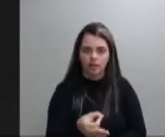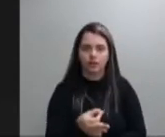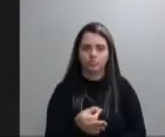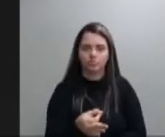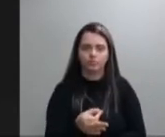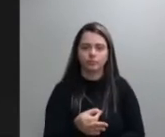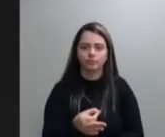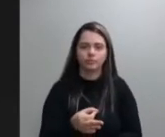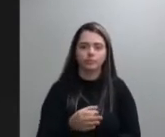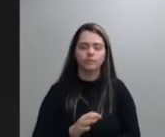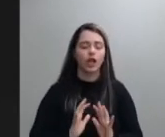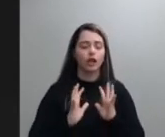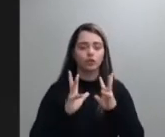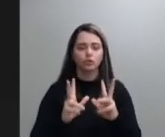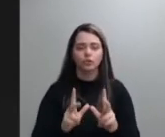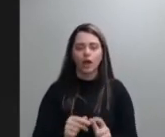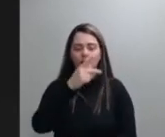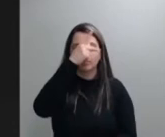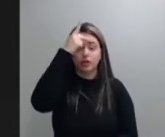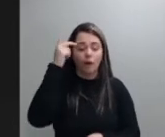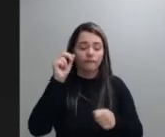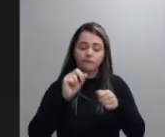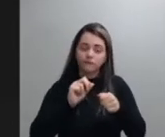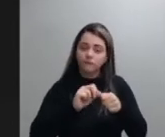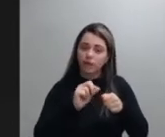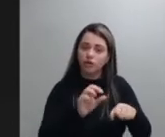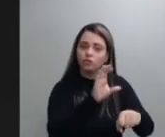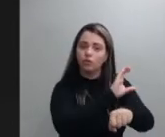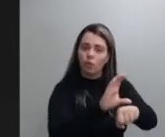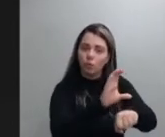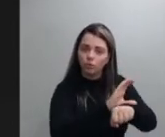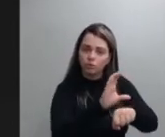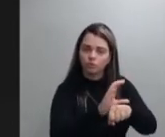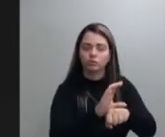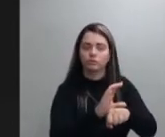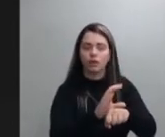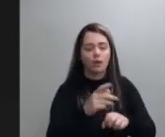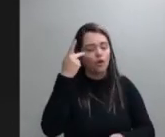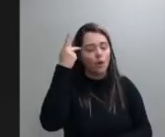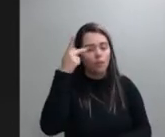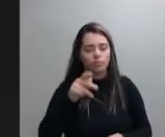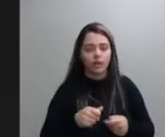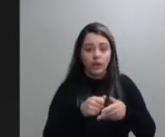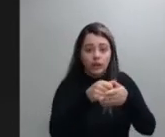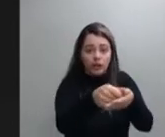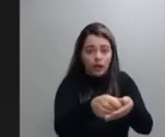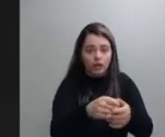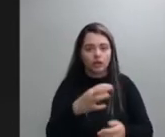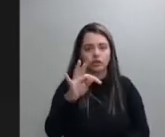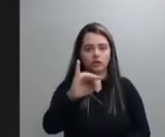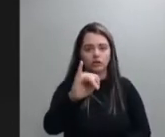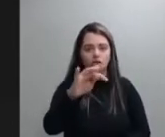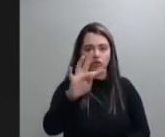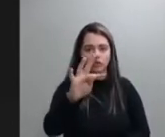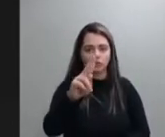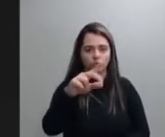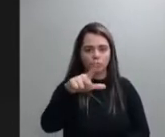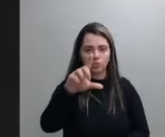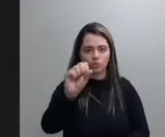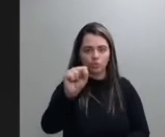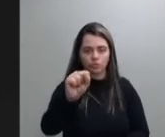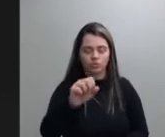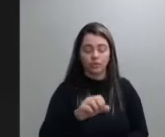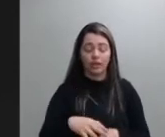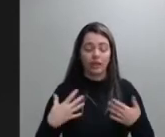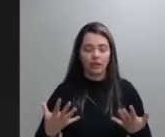para avaliação de títulos disporão dos dias 20 e 21 para a entrega dos títulos nesse mesmo sentido a conclusão